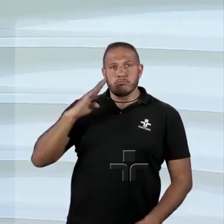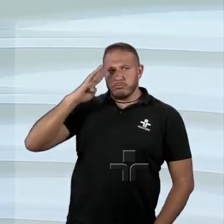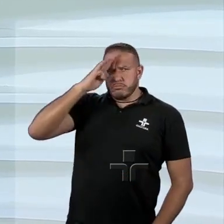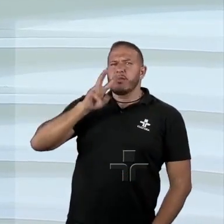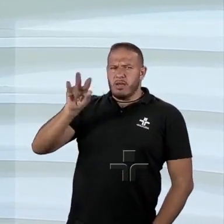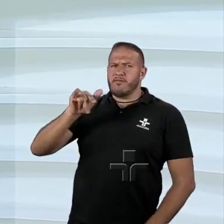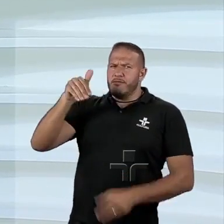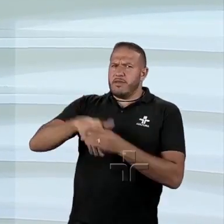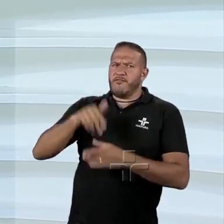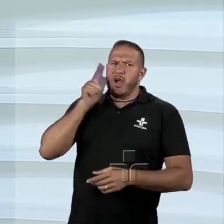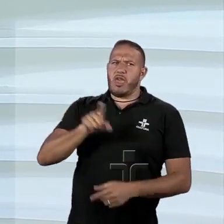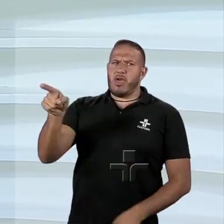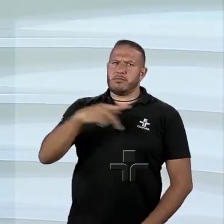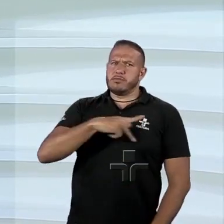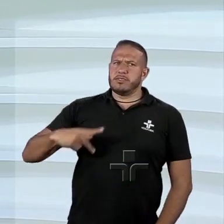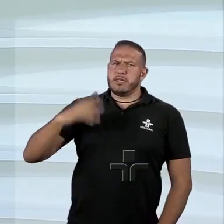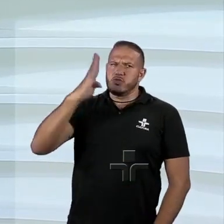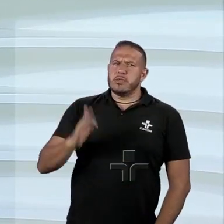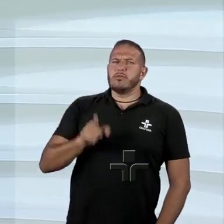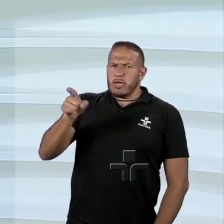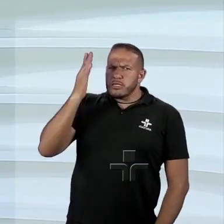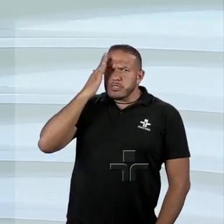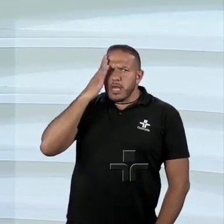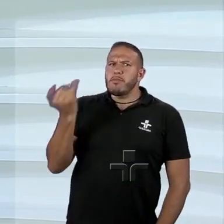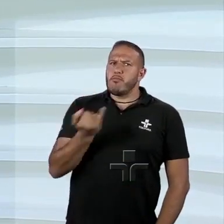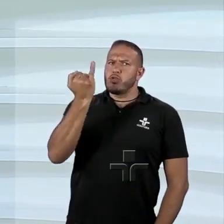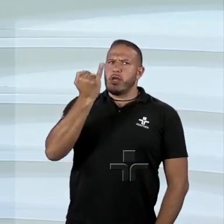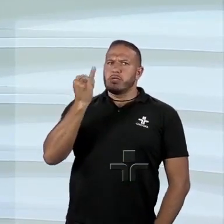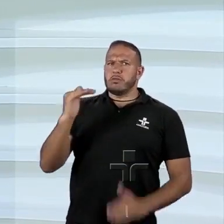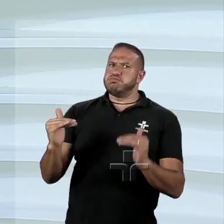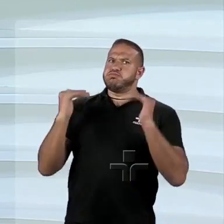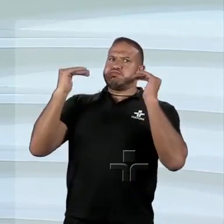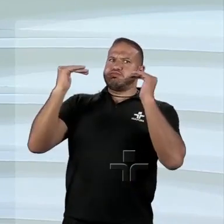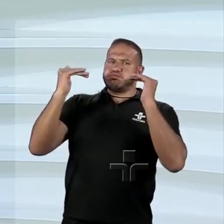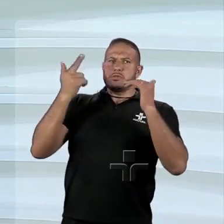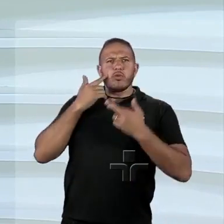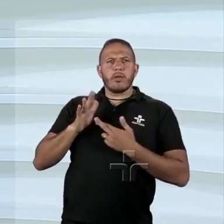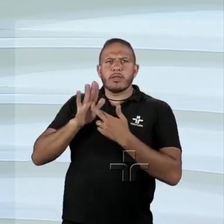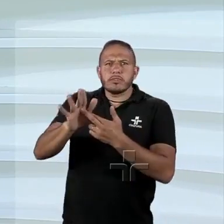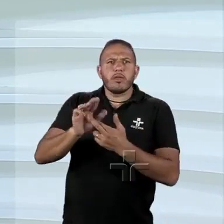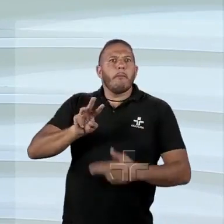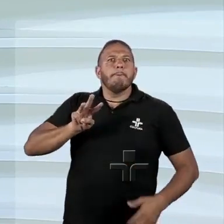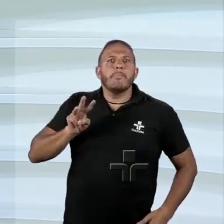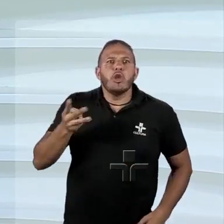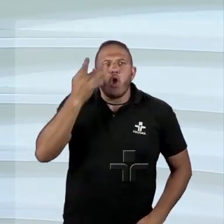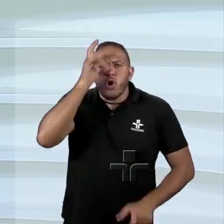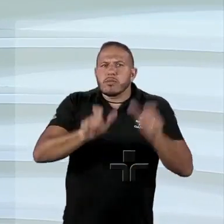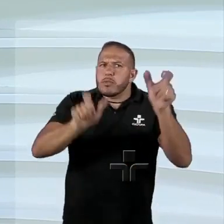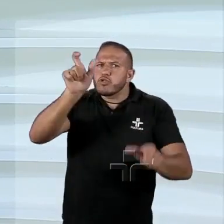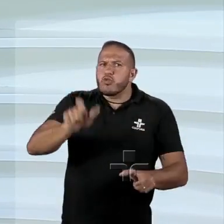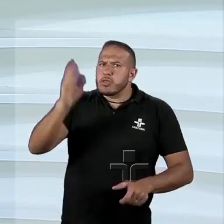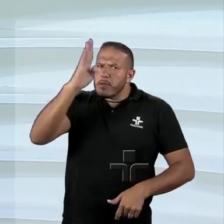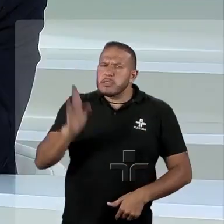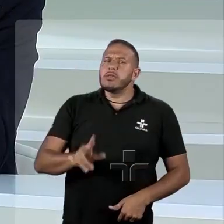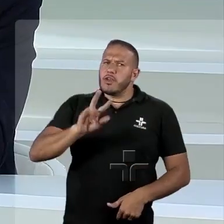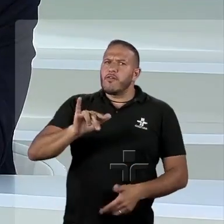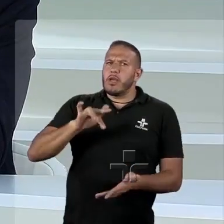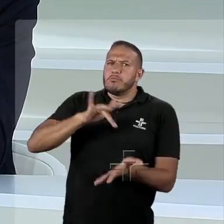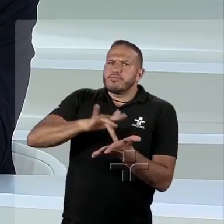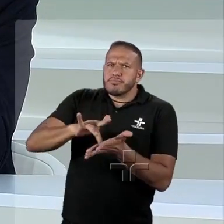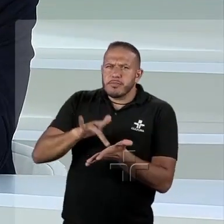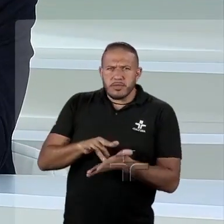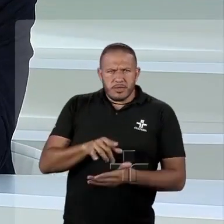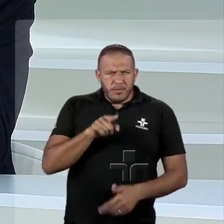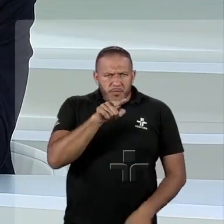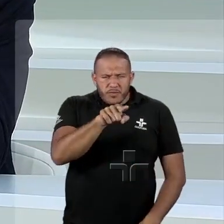da República. Ele sabe a dimensão e a importância do cargo e o que isso representa. São milhões de brasileiros que vão digitar o seu nome. O senhor